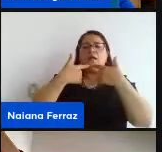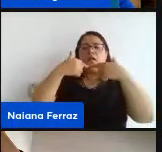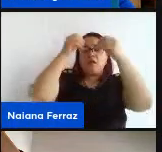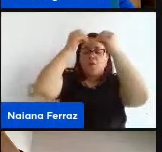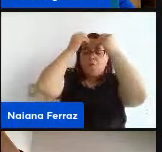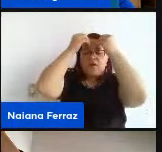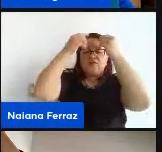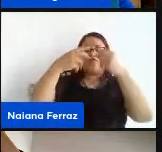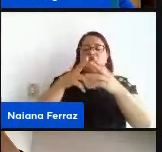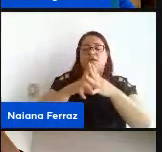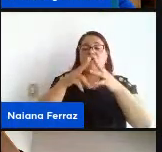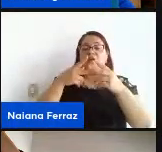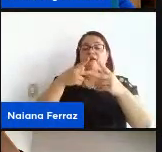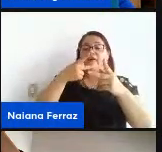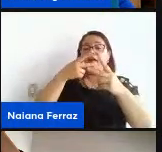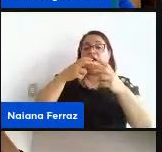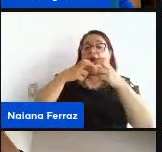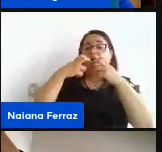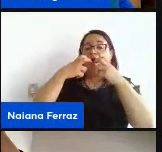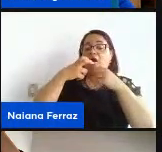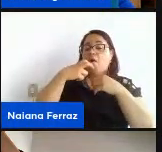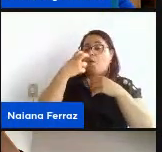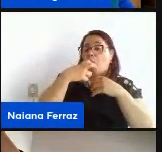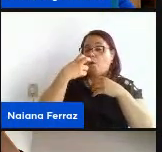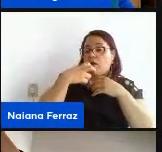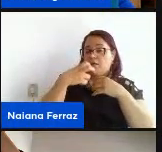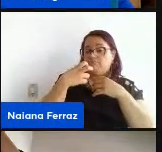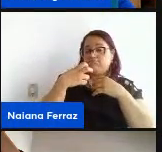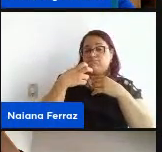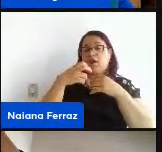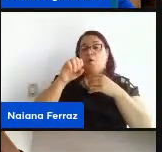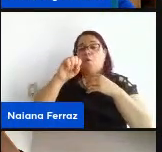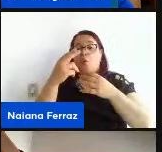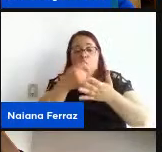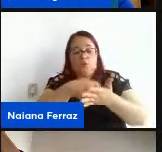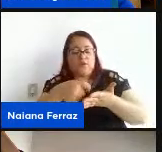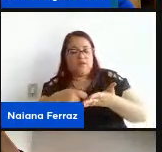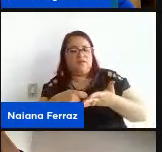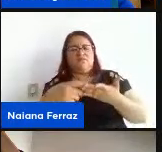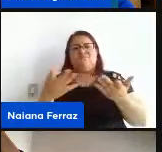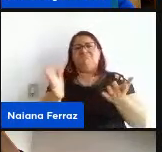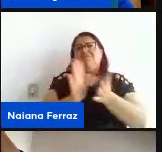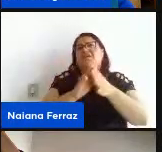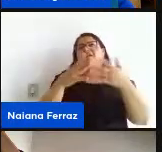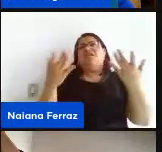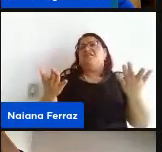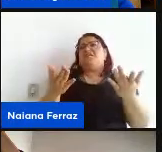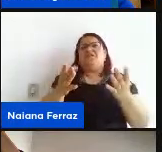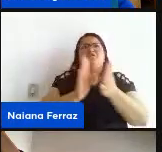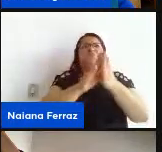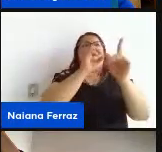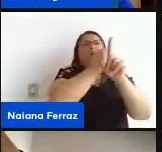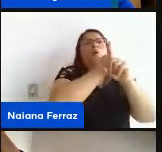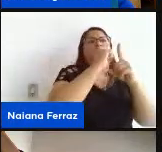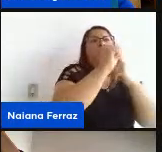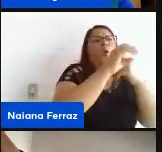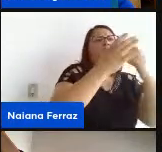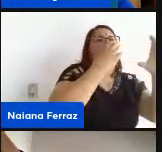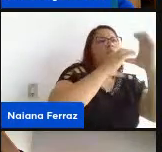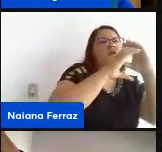né, seja num texto, numa situação sociocomunicativa, seja num nível mais neural,